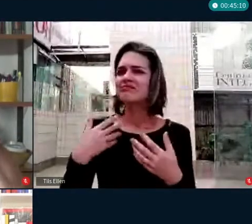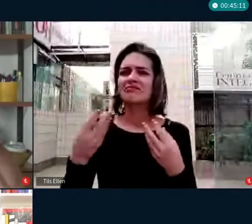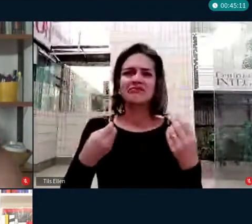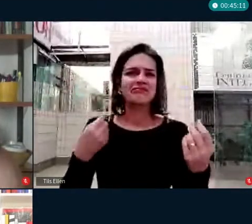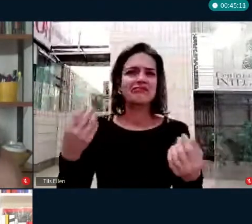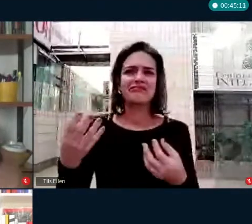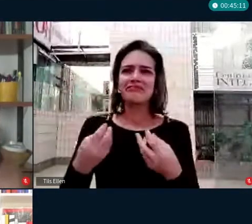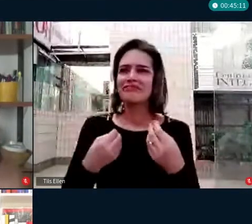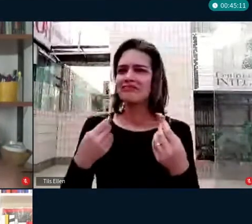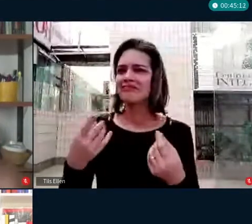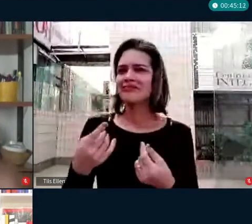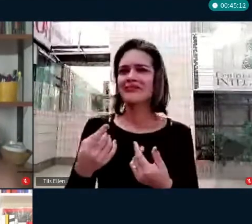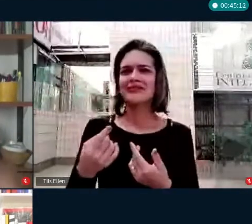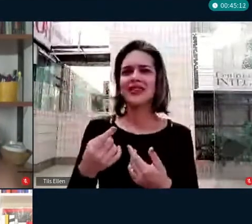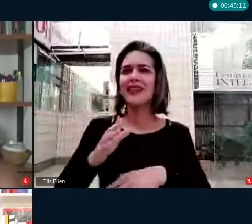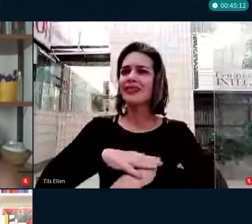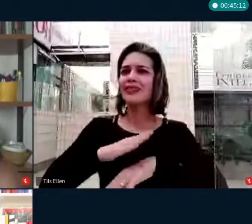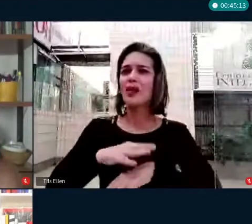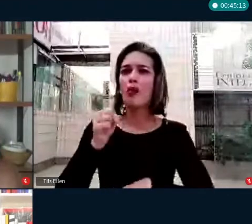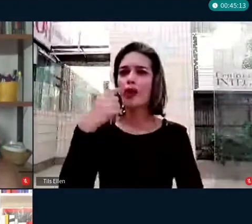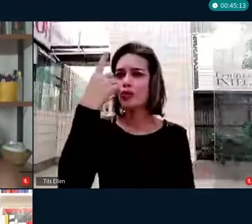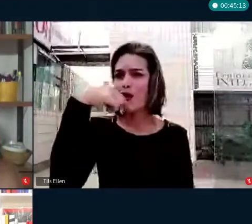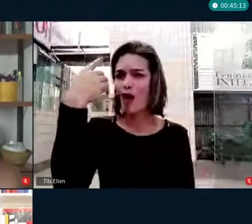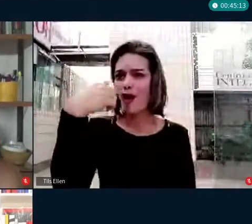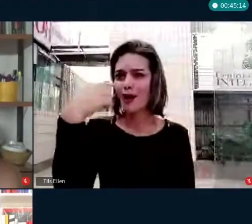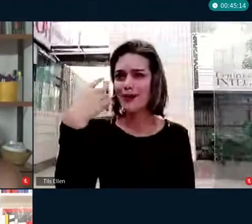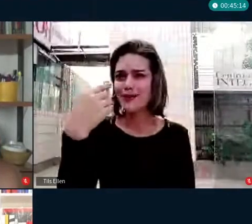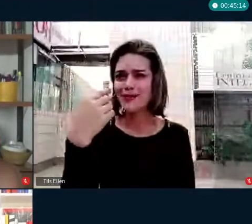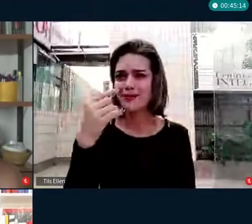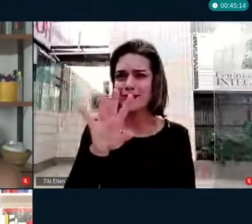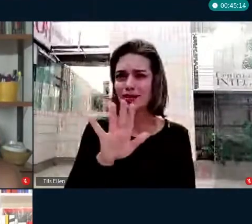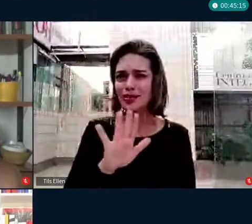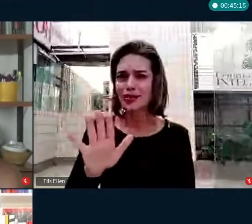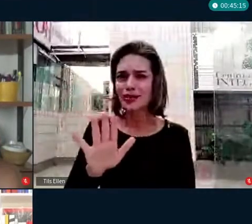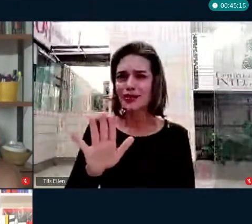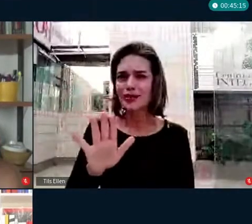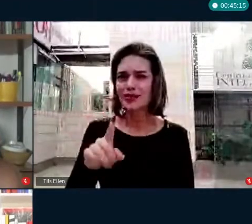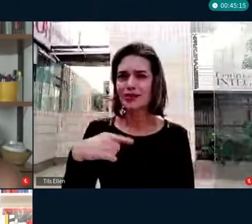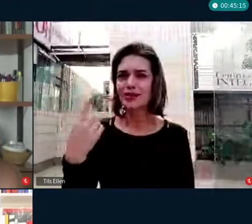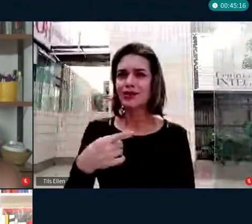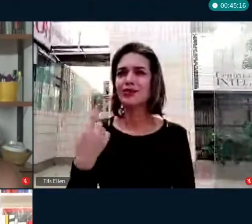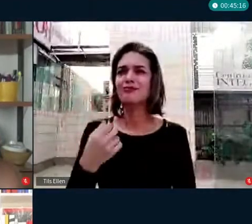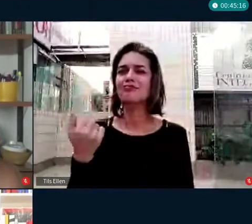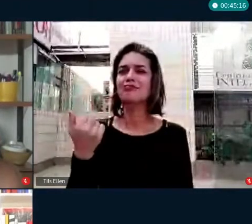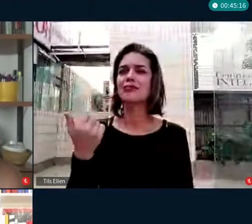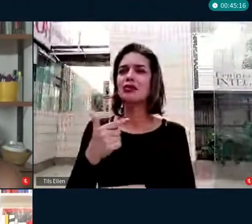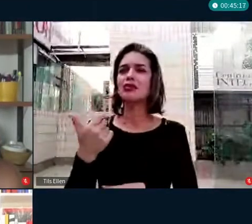e durou 8 horas só. Durou 8 horas, nós estávamos desempregados durante 8 horas.